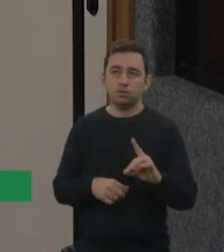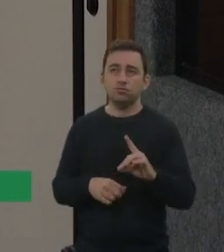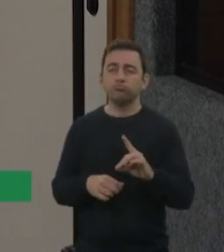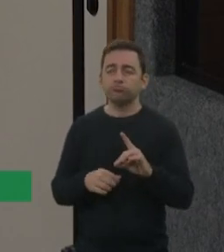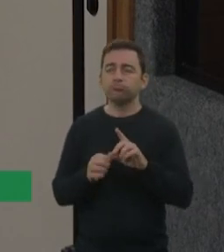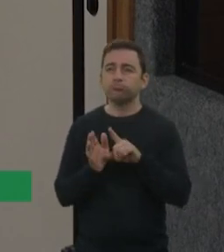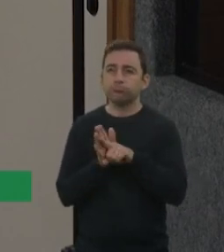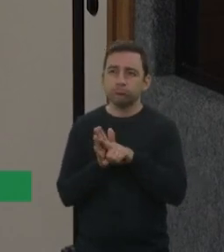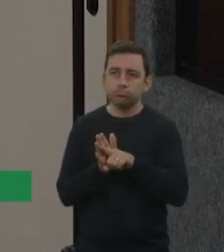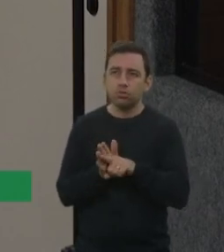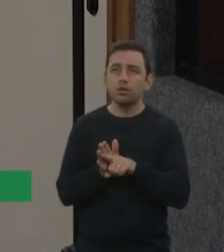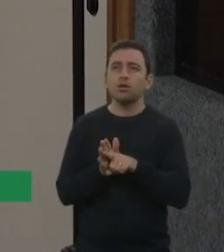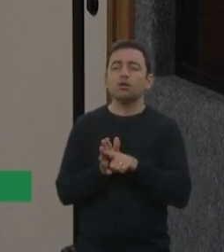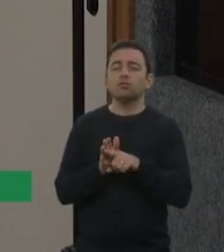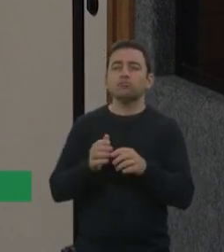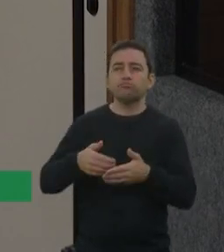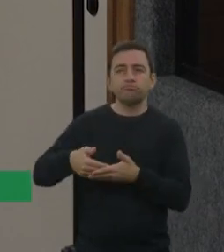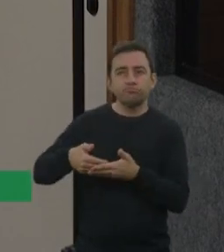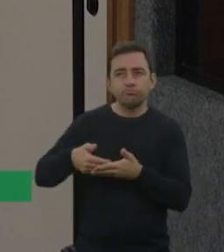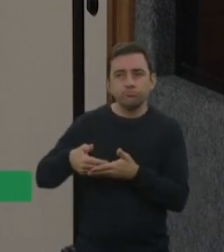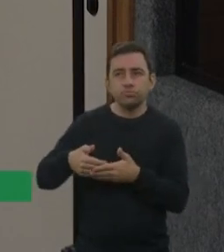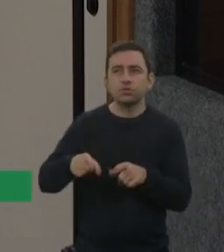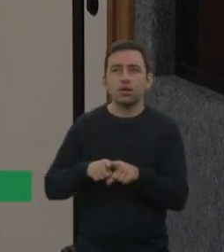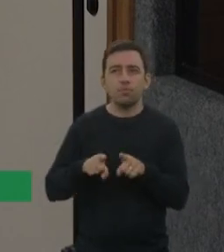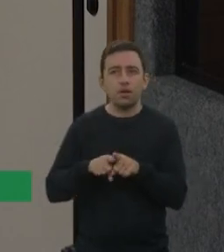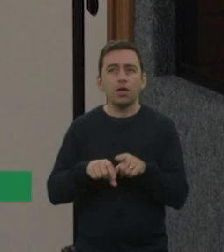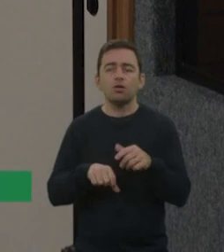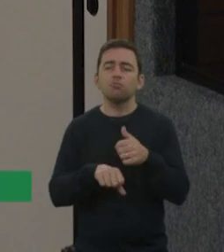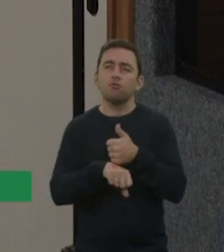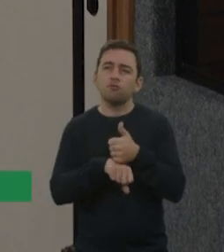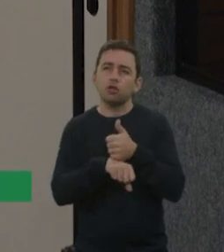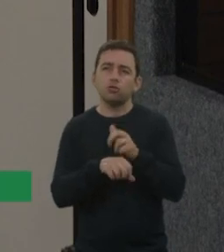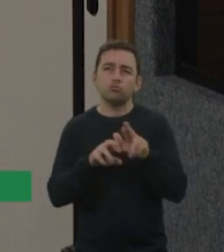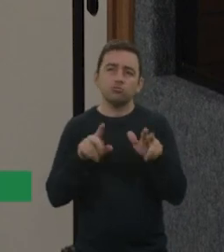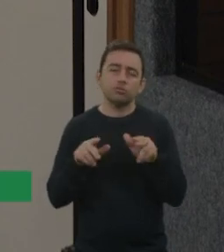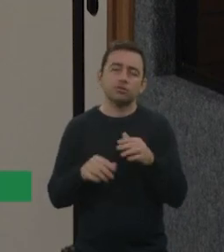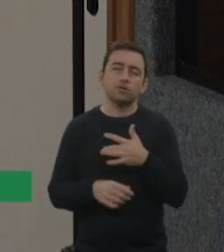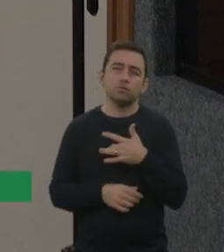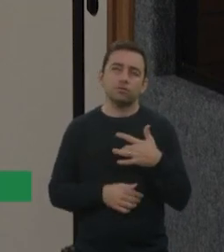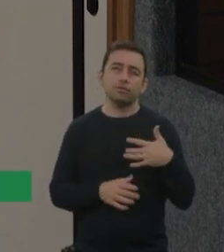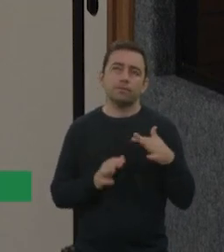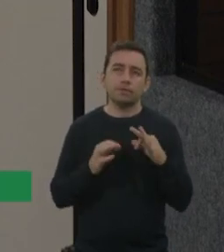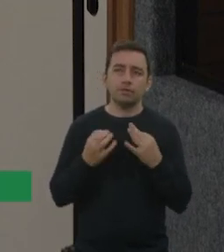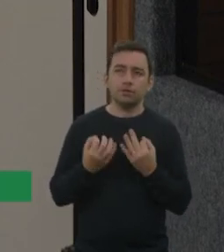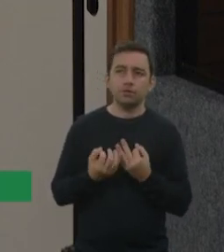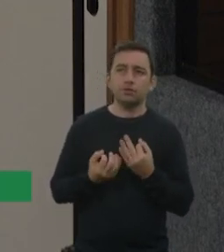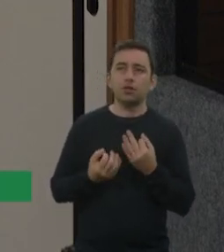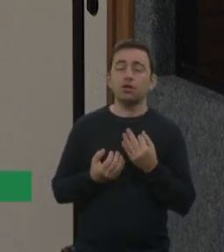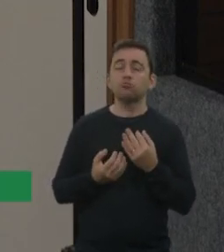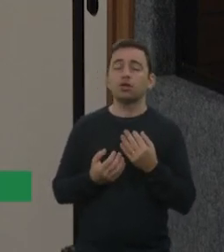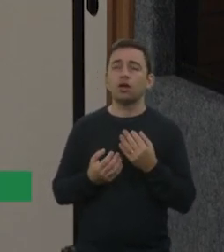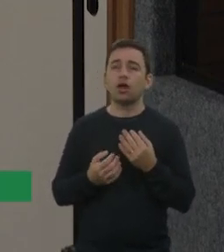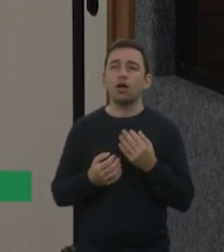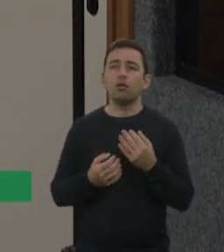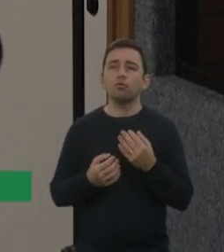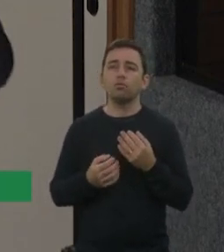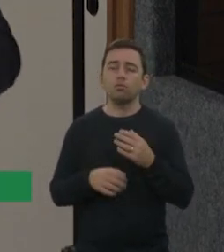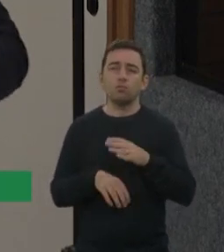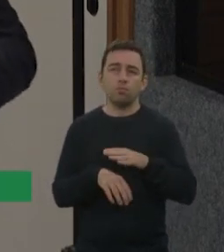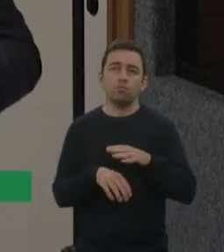Neonatal, tem residência multiprofissional em saúde da família, área de atuação em gestão em saúde.